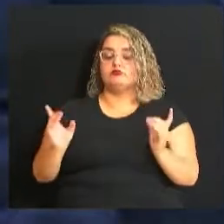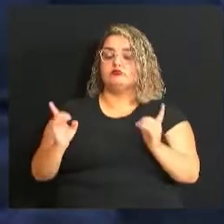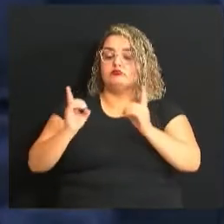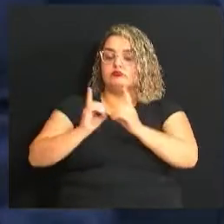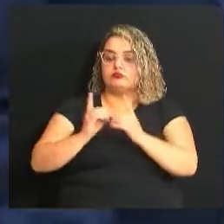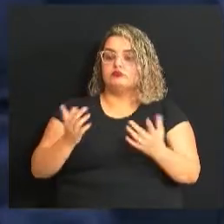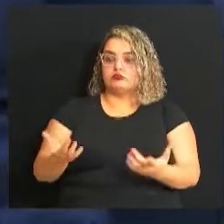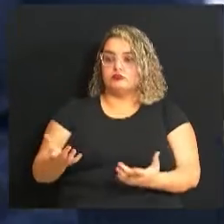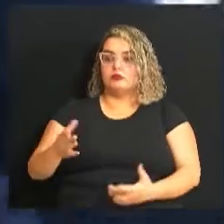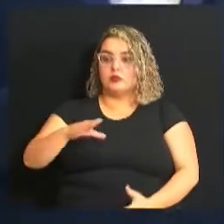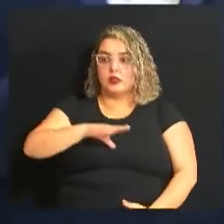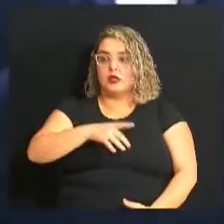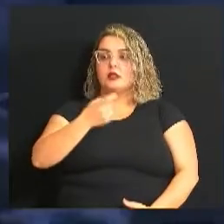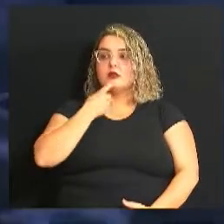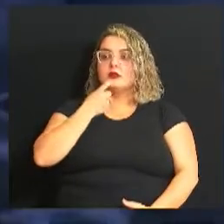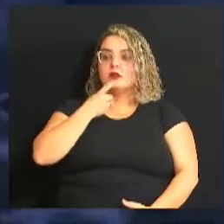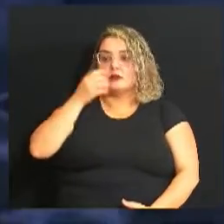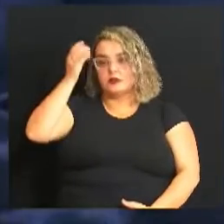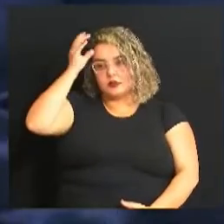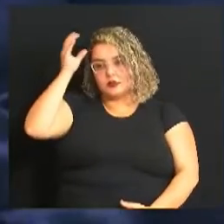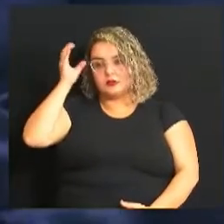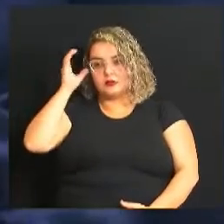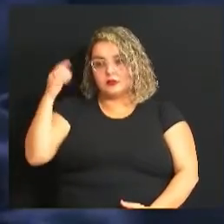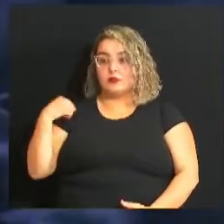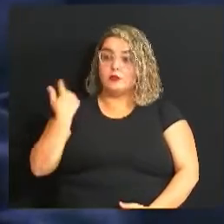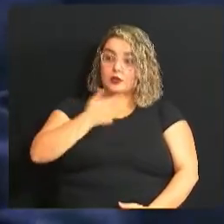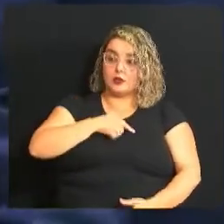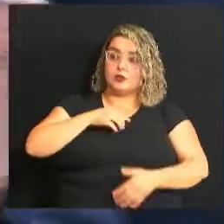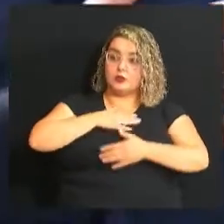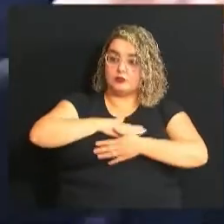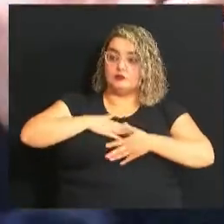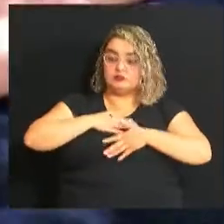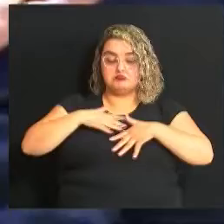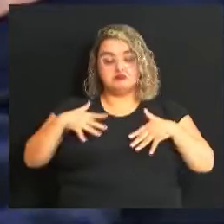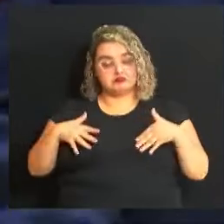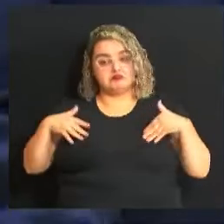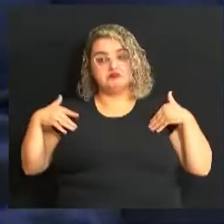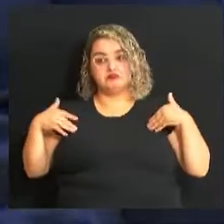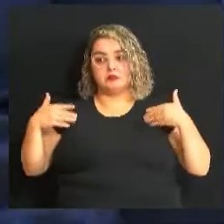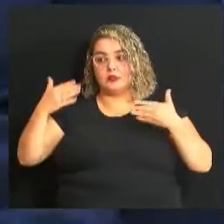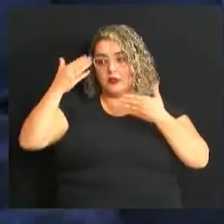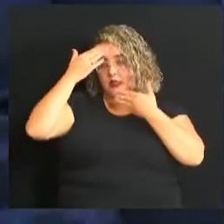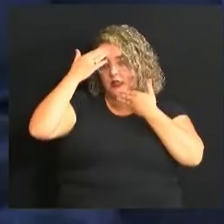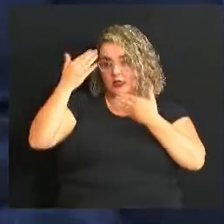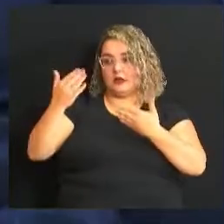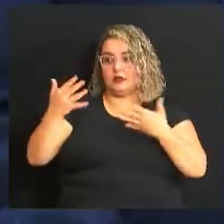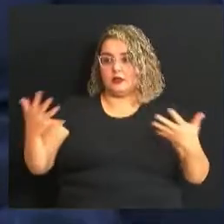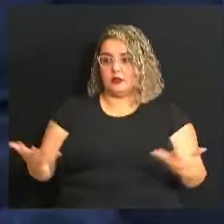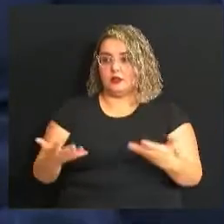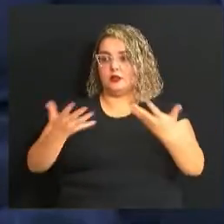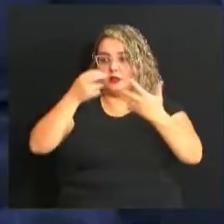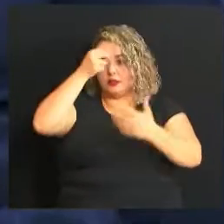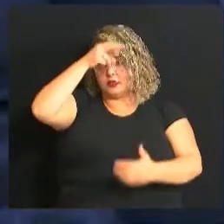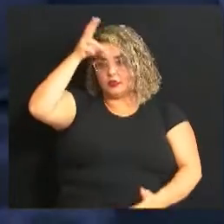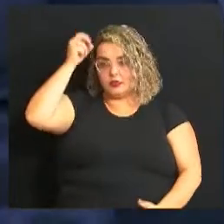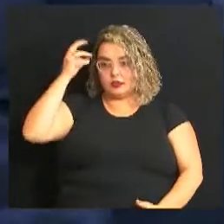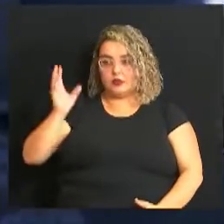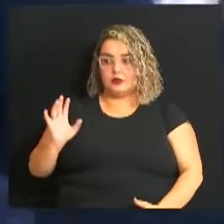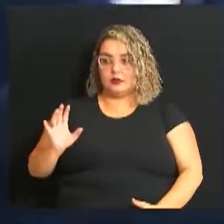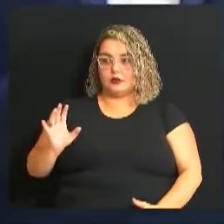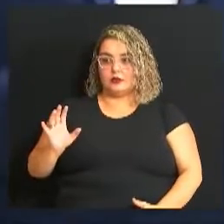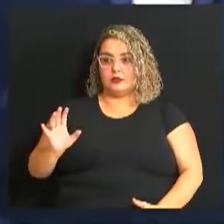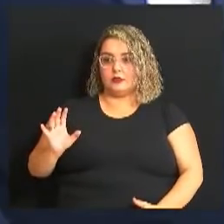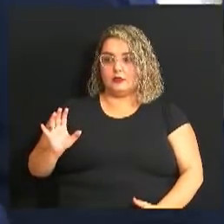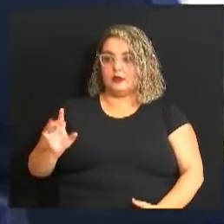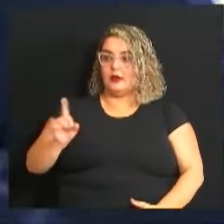laços da cidade com a Coreia. Para nós é um motivo de orgulho, graças à iniciativa do prefeito, ele não deixou nem para a Câmara